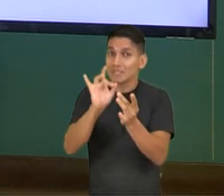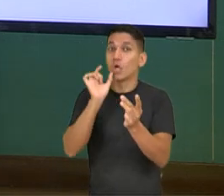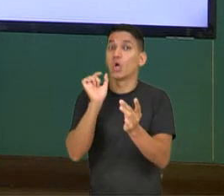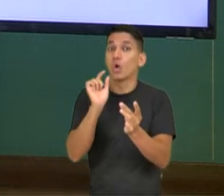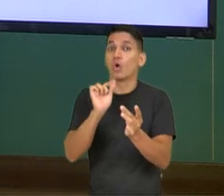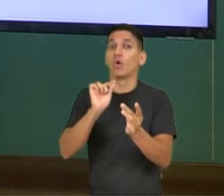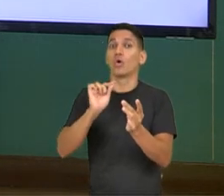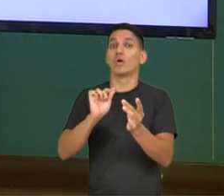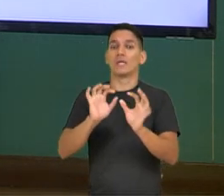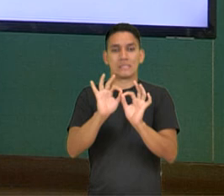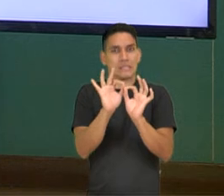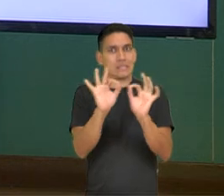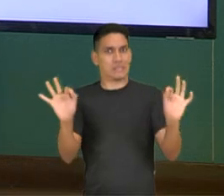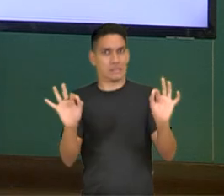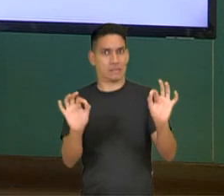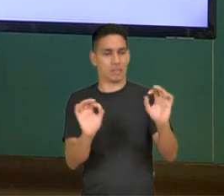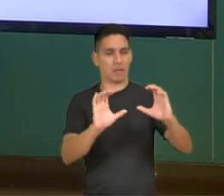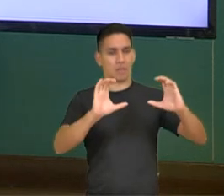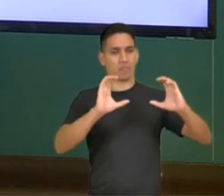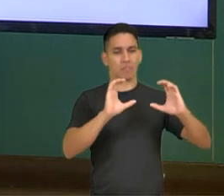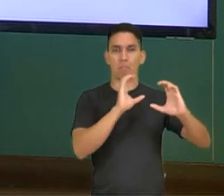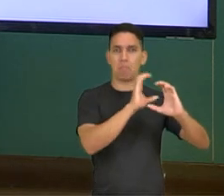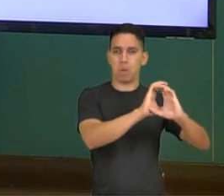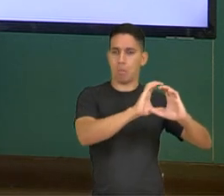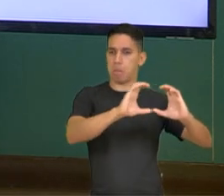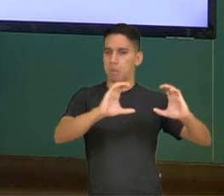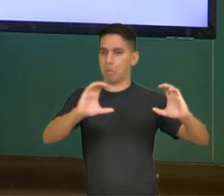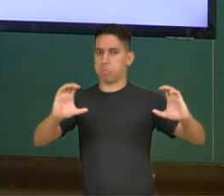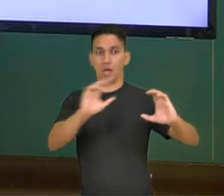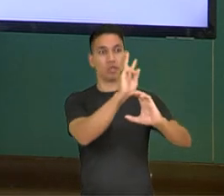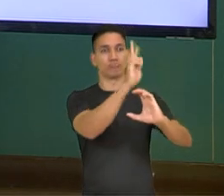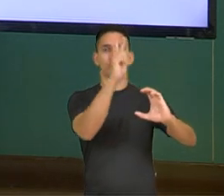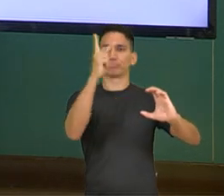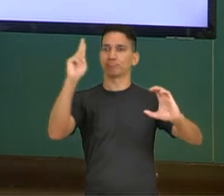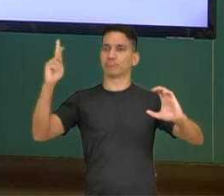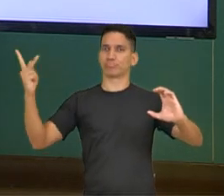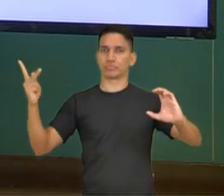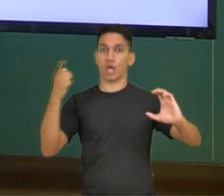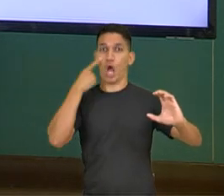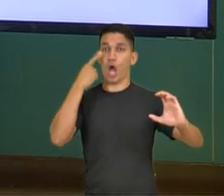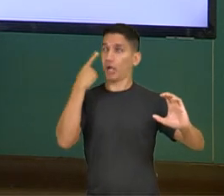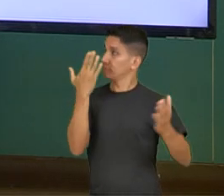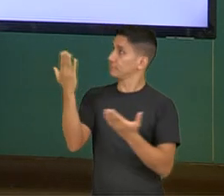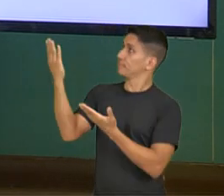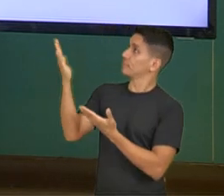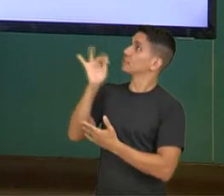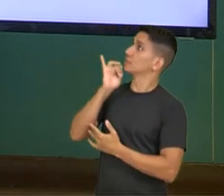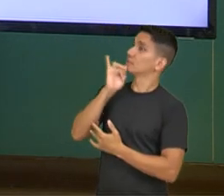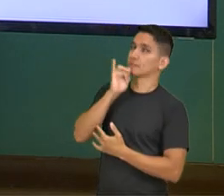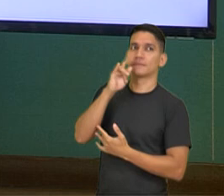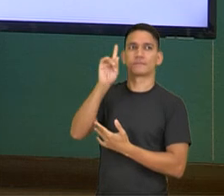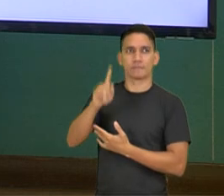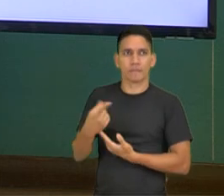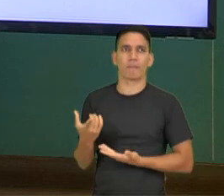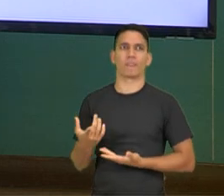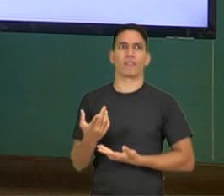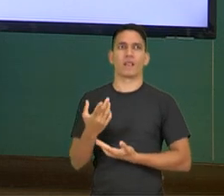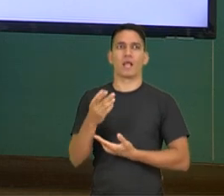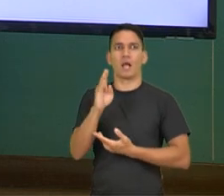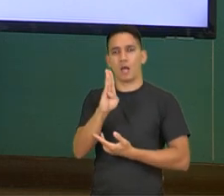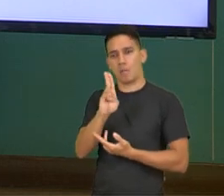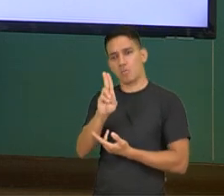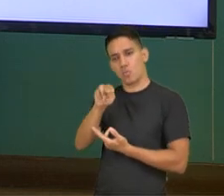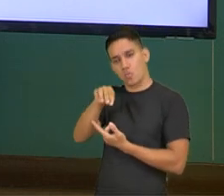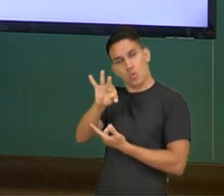ligações simples entre os carbonos. Observe aqui, nós temos um exemplo do alcano, butano, a substância denominada